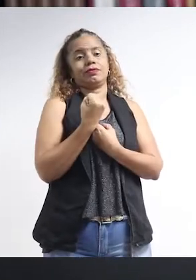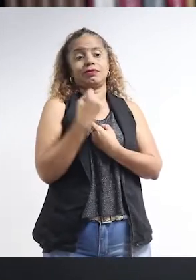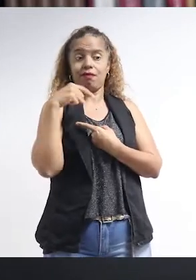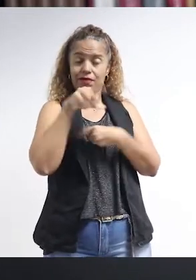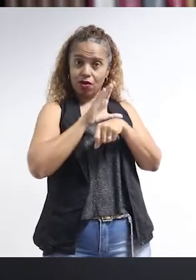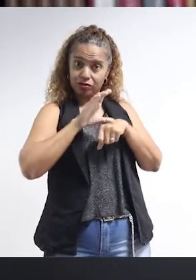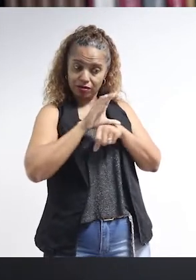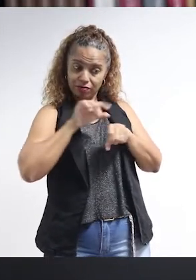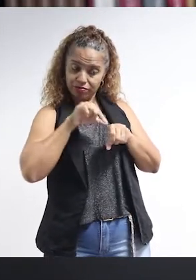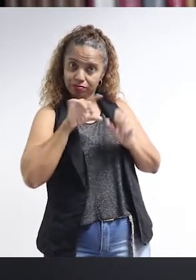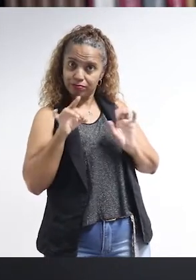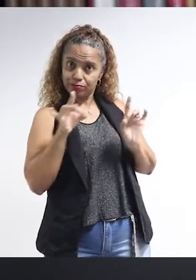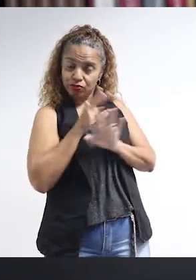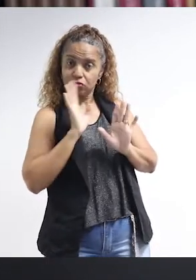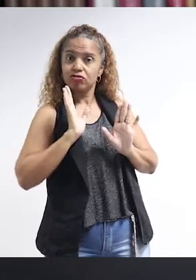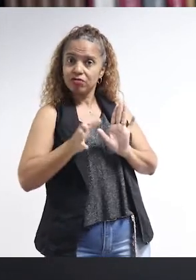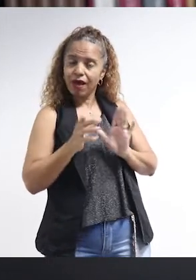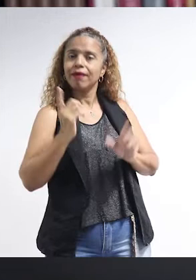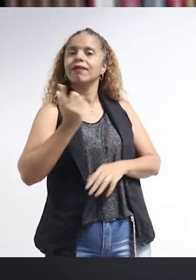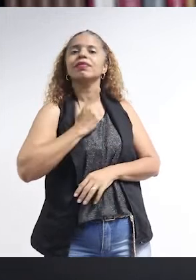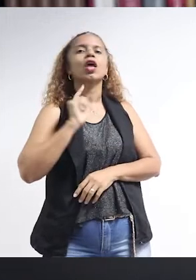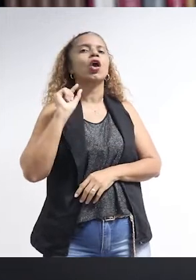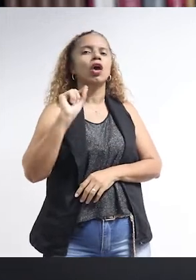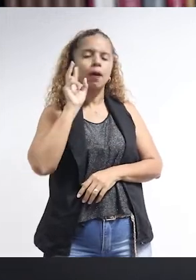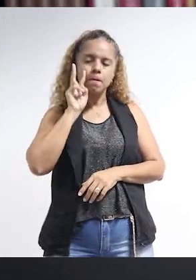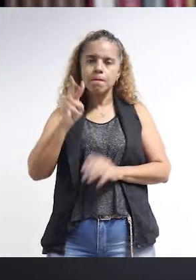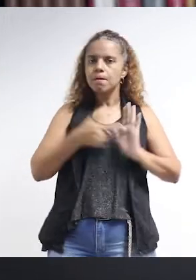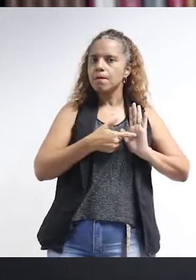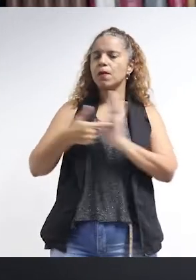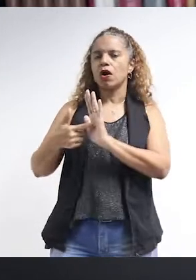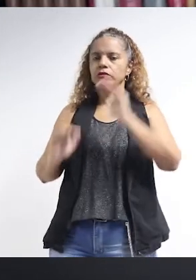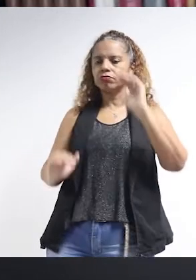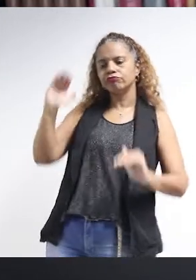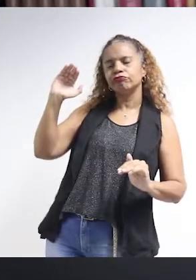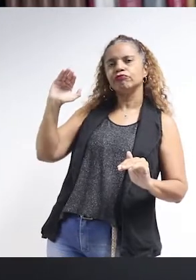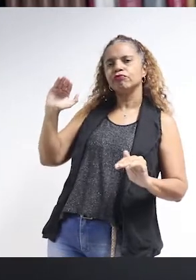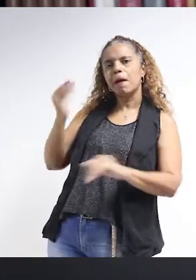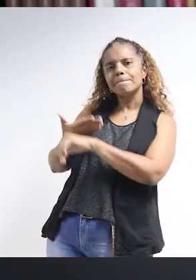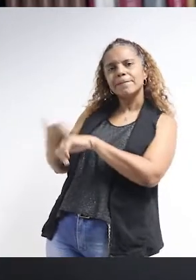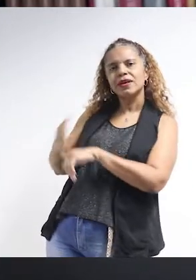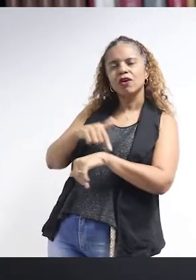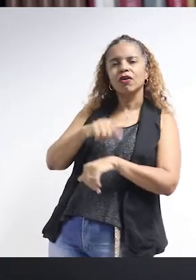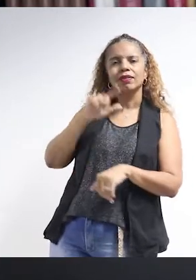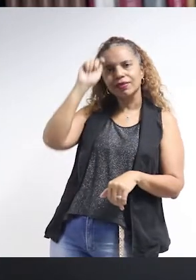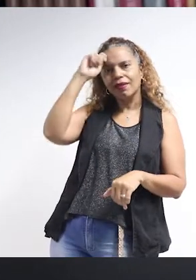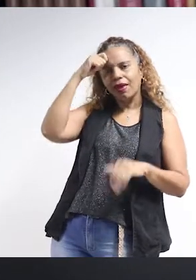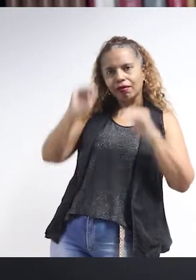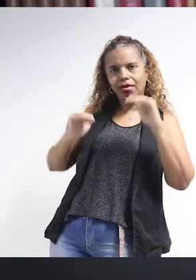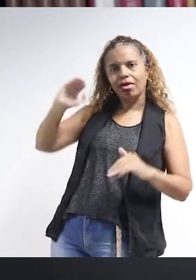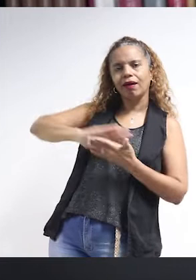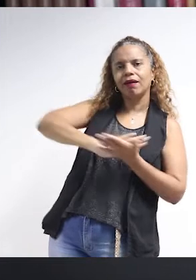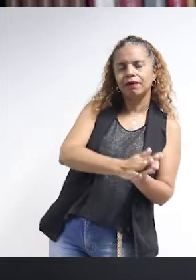já identificava, reconhecia a desigualdade, ensejando combater